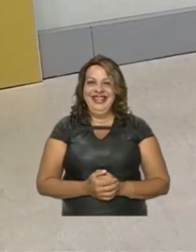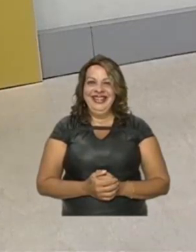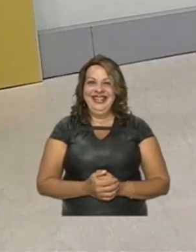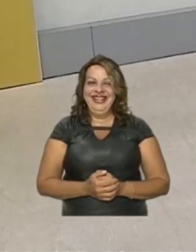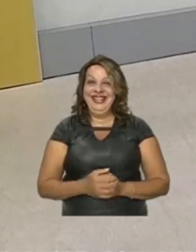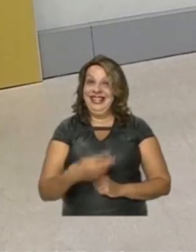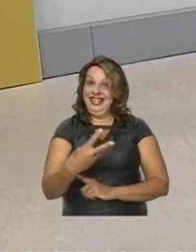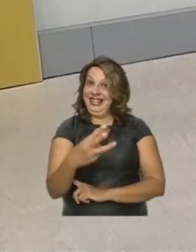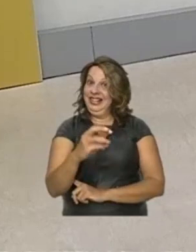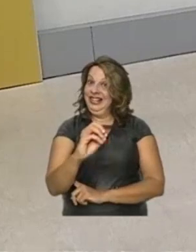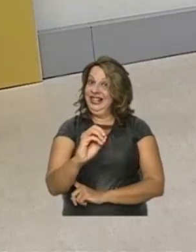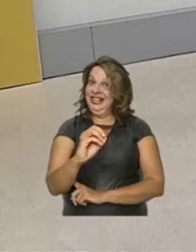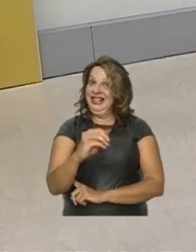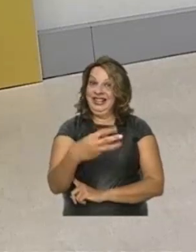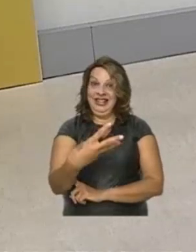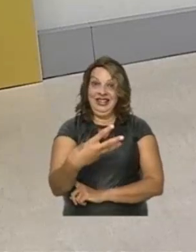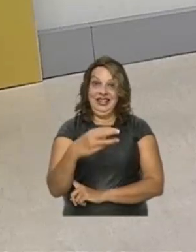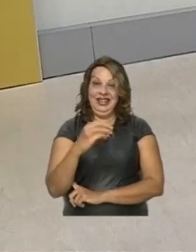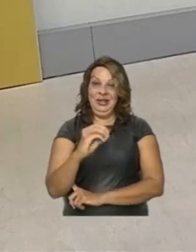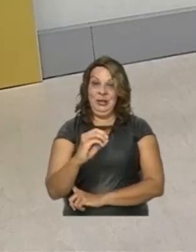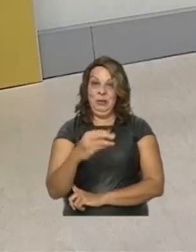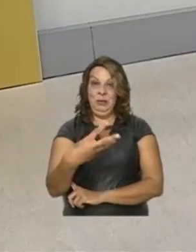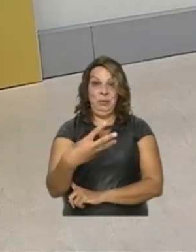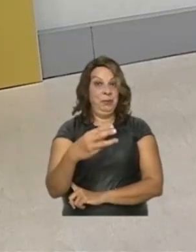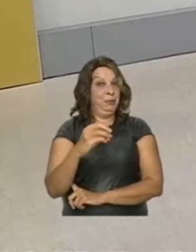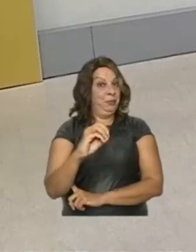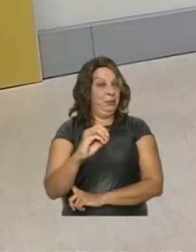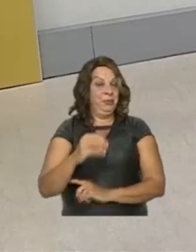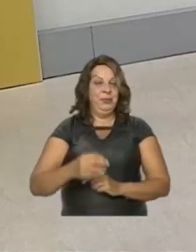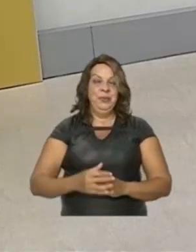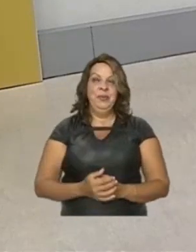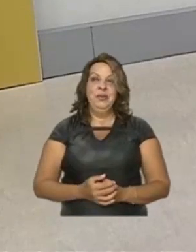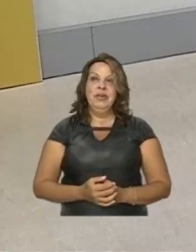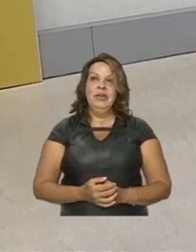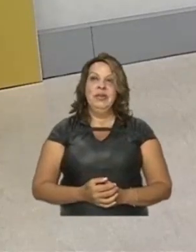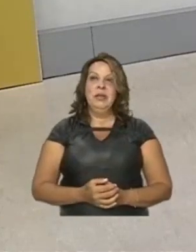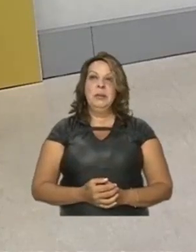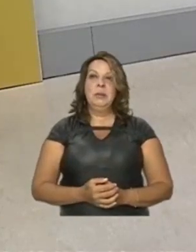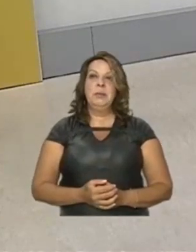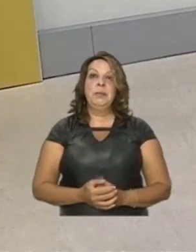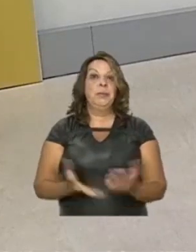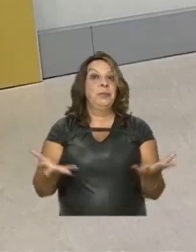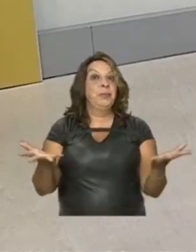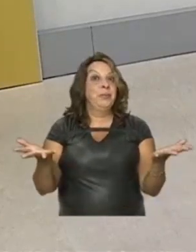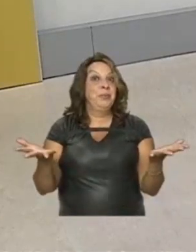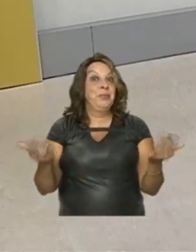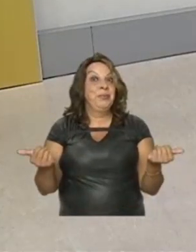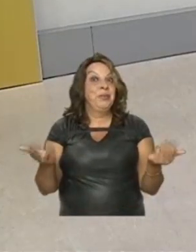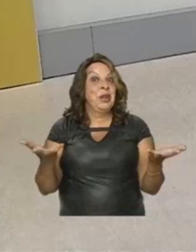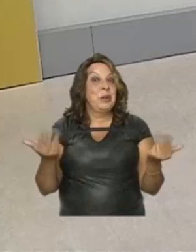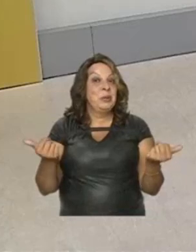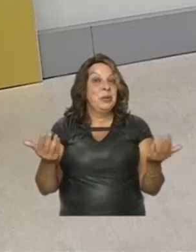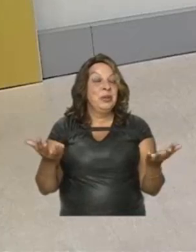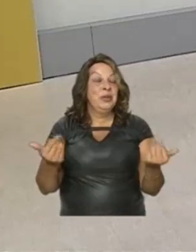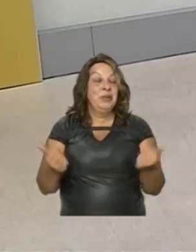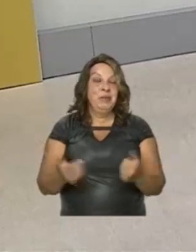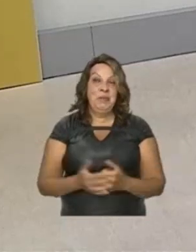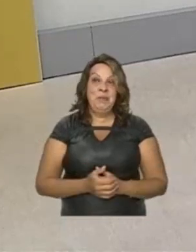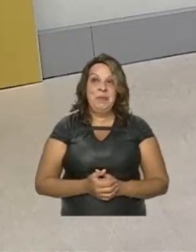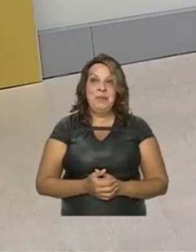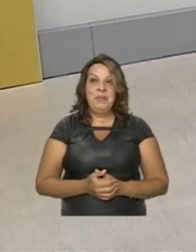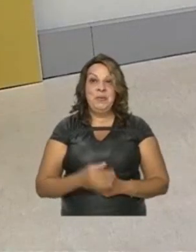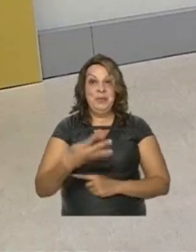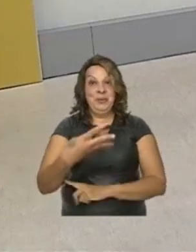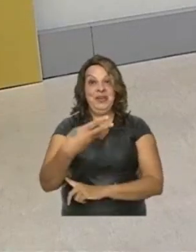agora número 30, número 30, número 30, vamos lá que o número 30 já foi agora,